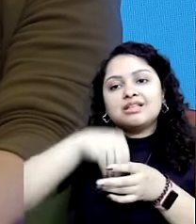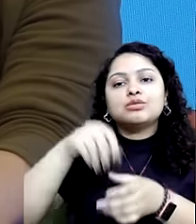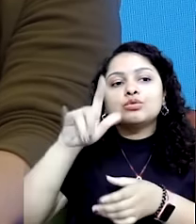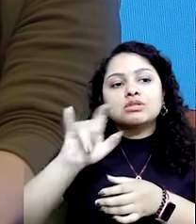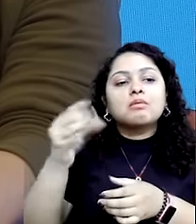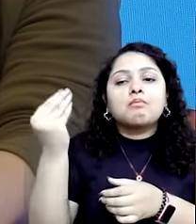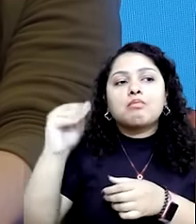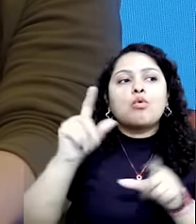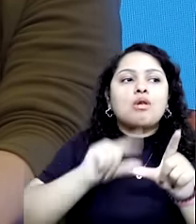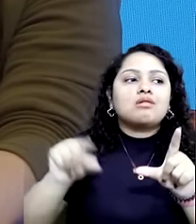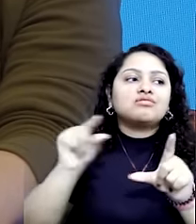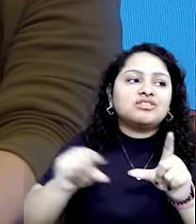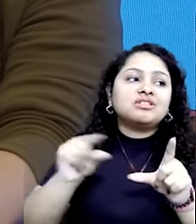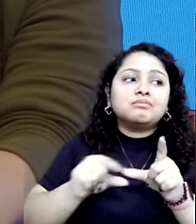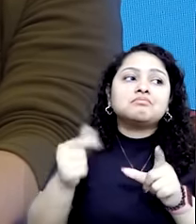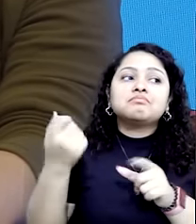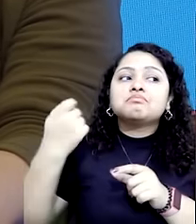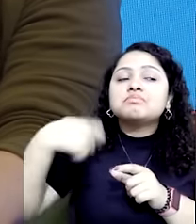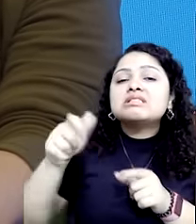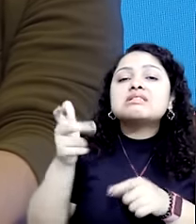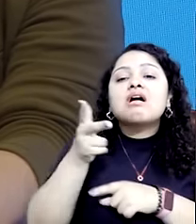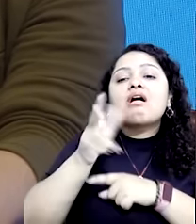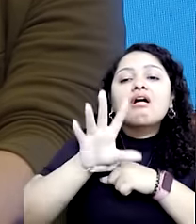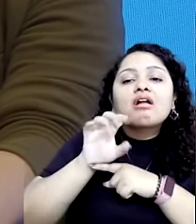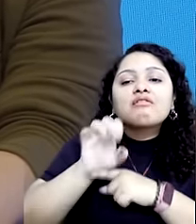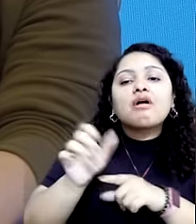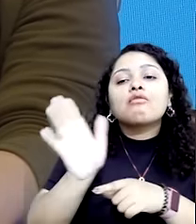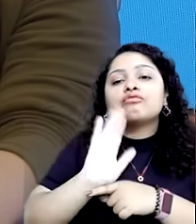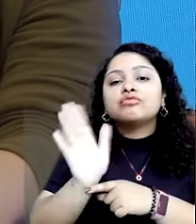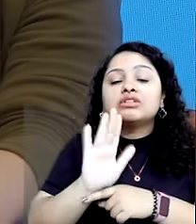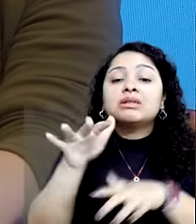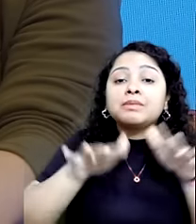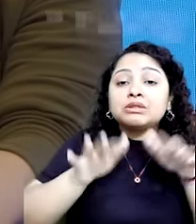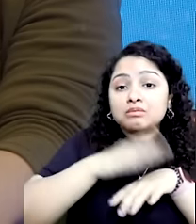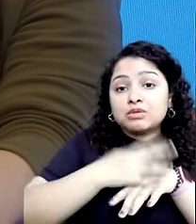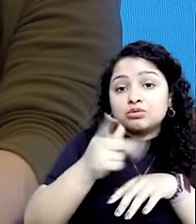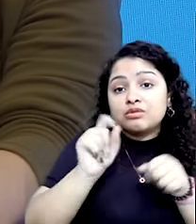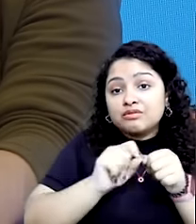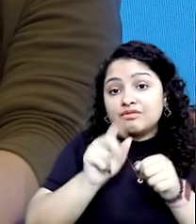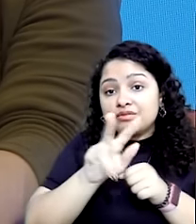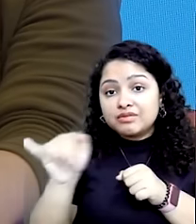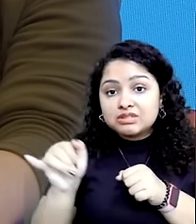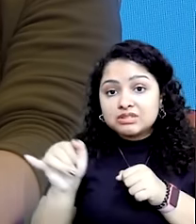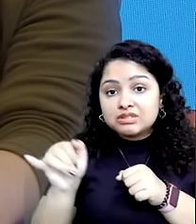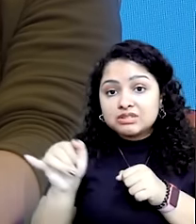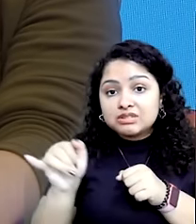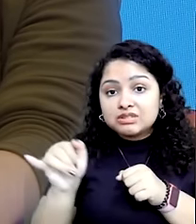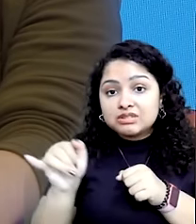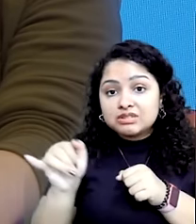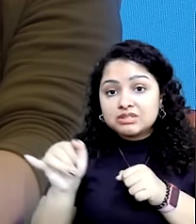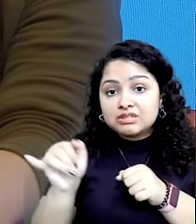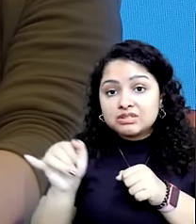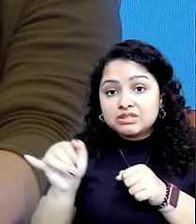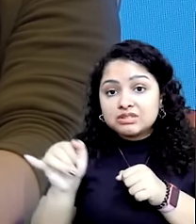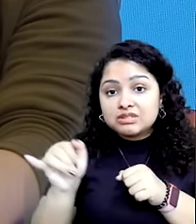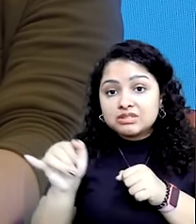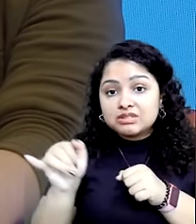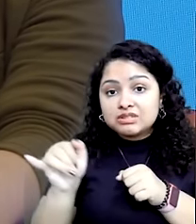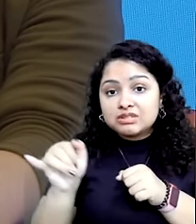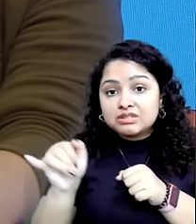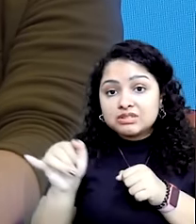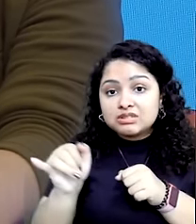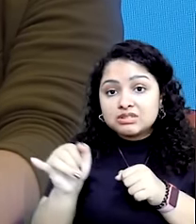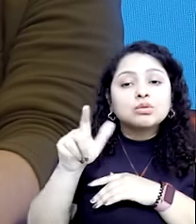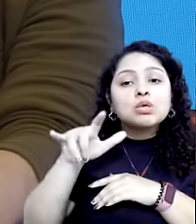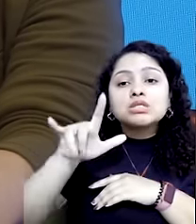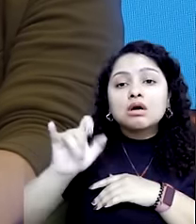legendar então você não precisa gravar o vídeo levar para um lugar Então dependendo do que você vai fazer o próprio a própria ferramenta ali a rede social Instagram